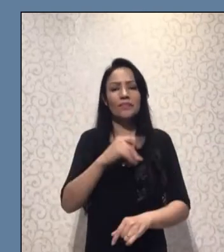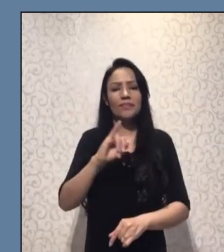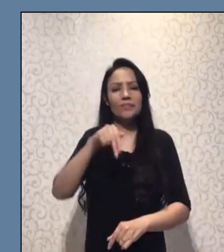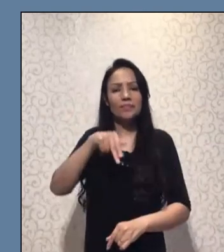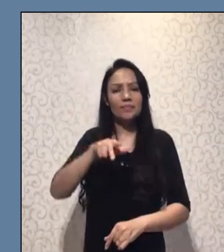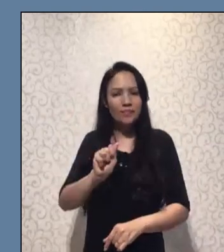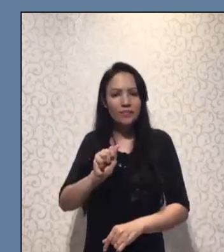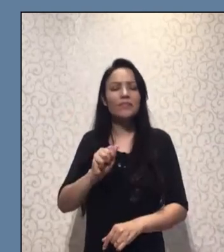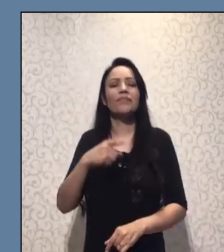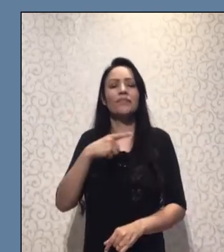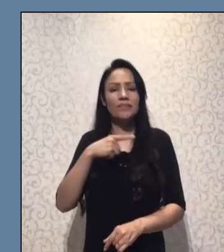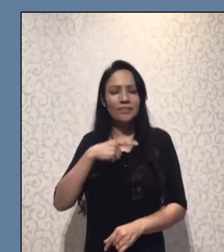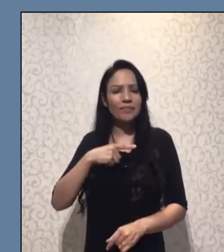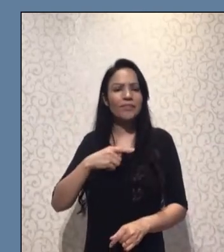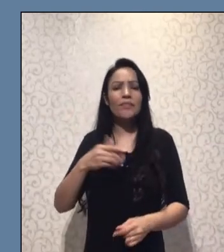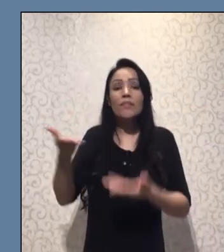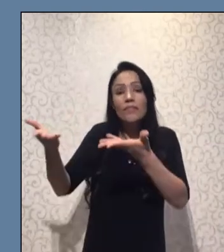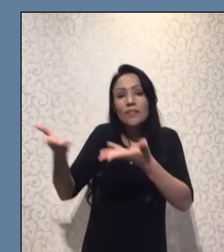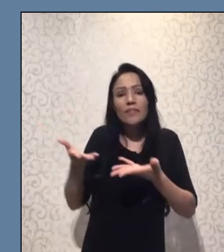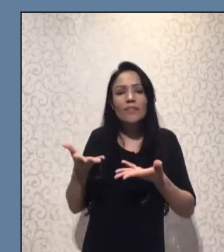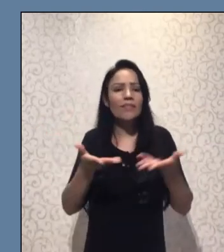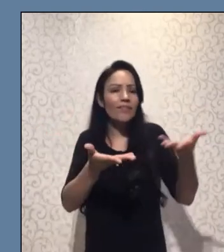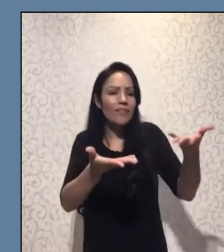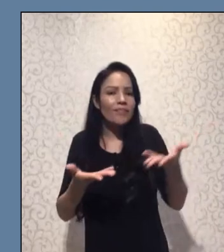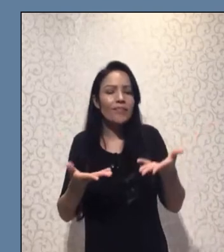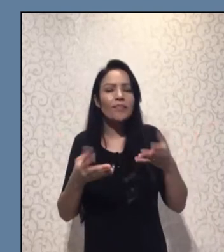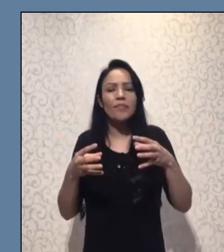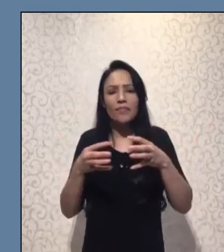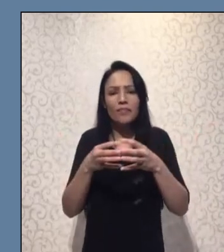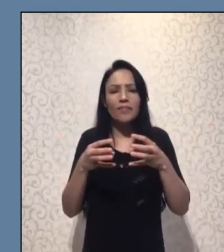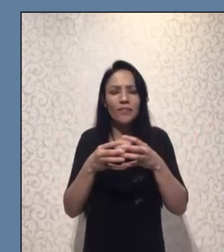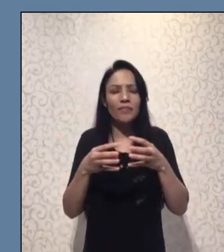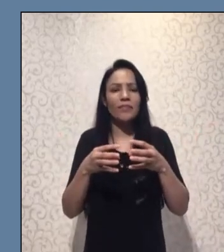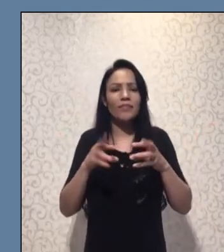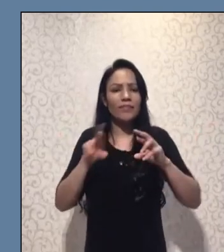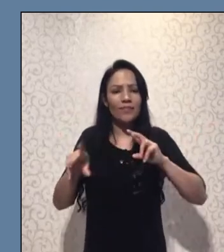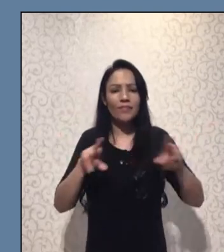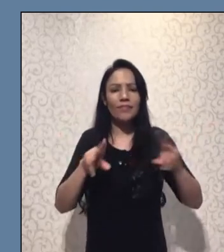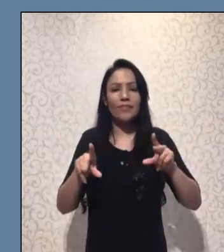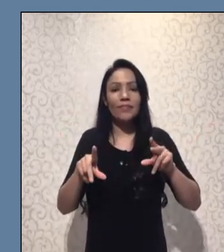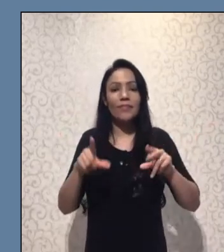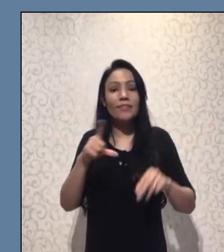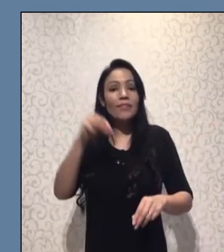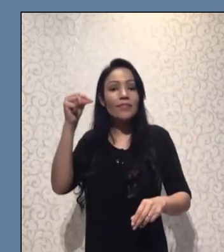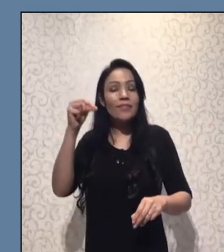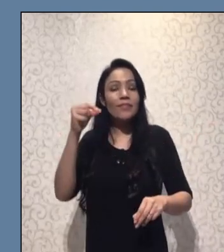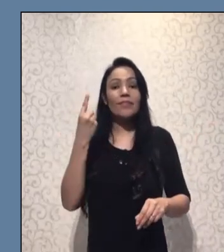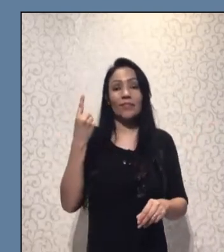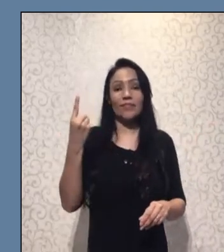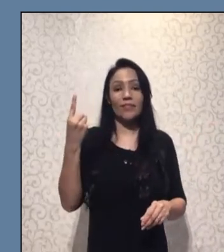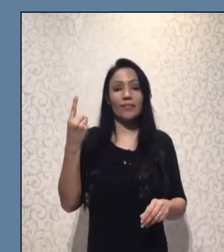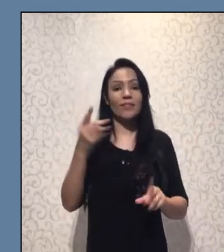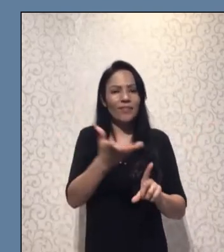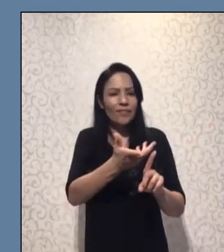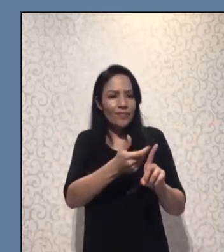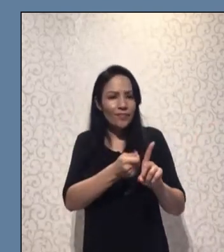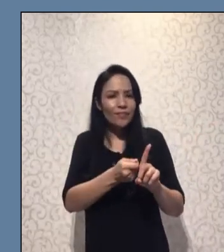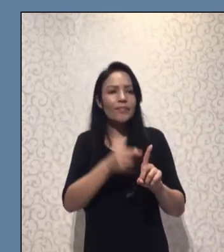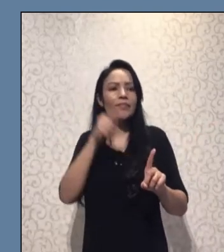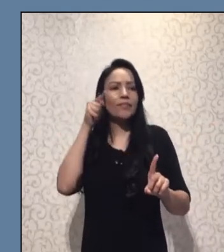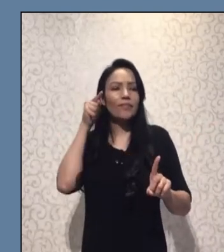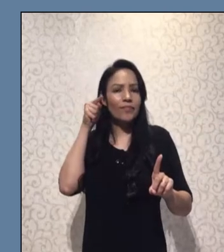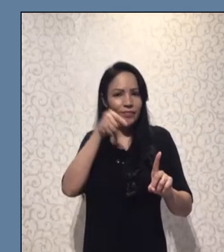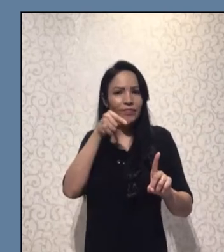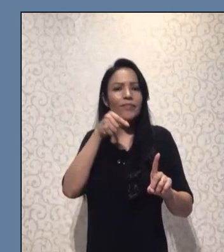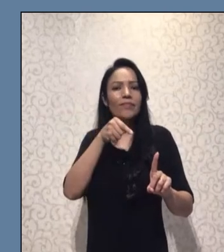pessoas dos mais diferentes grupos para escolher uma obra e, a partir dessa obra escolhida